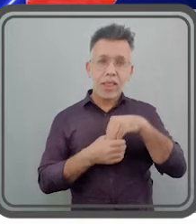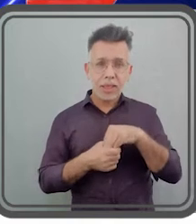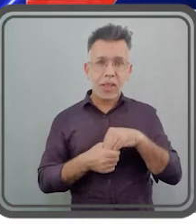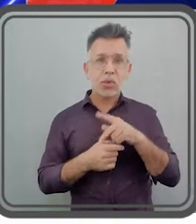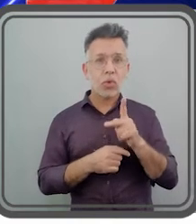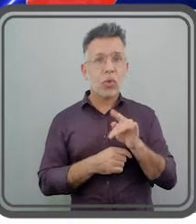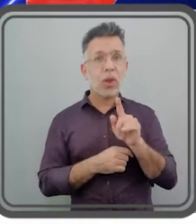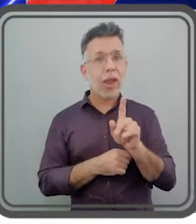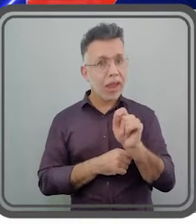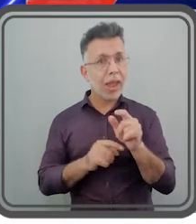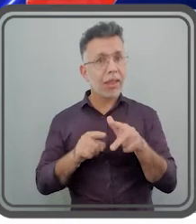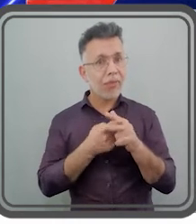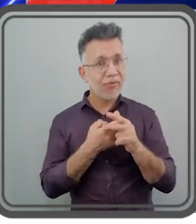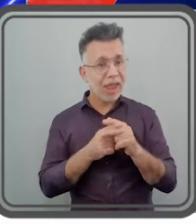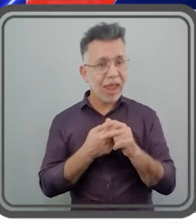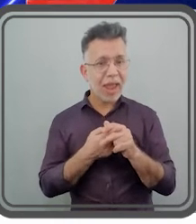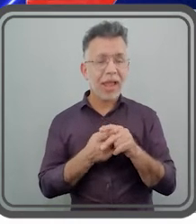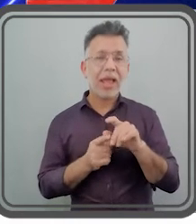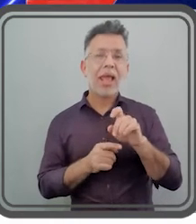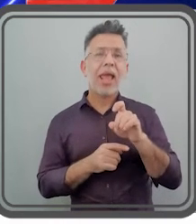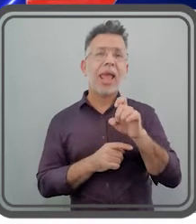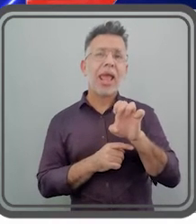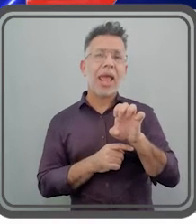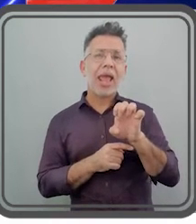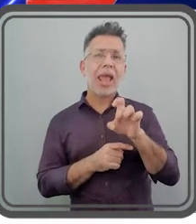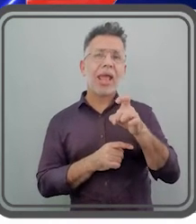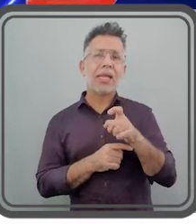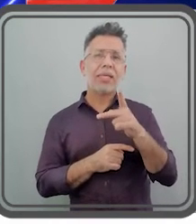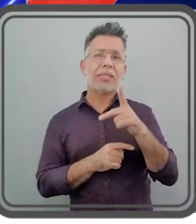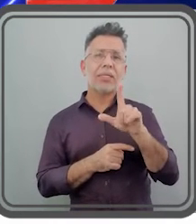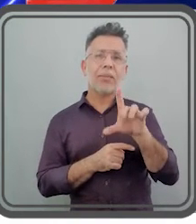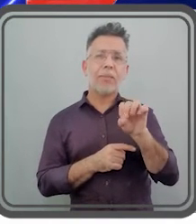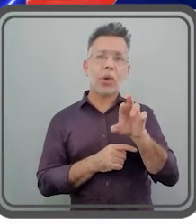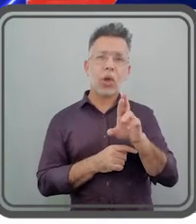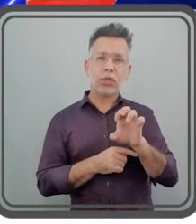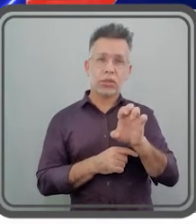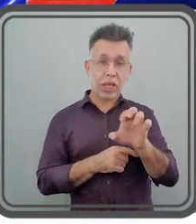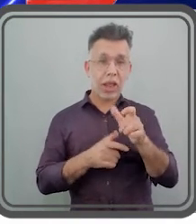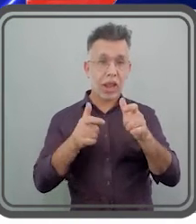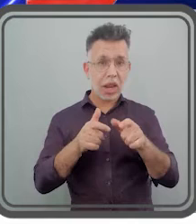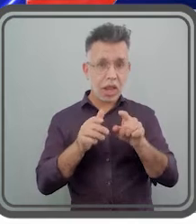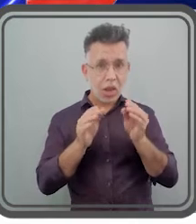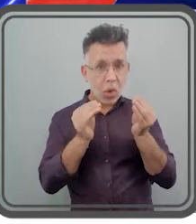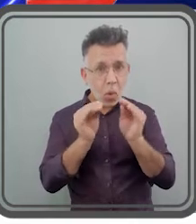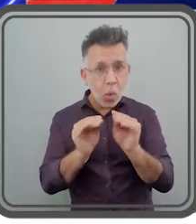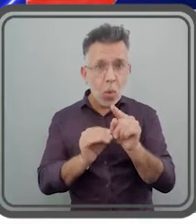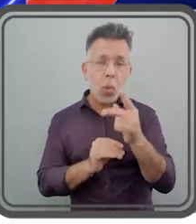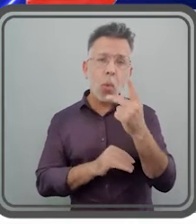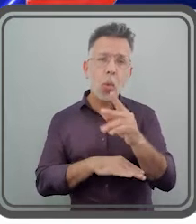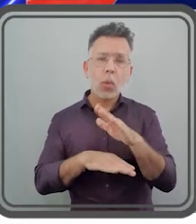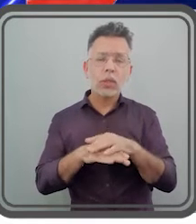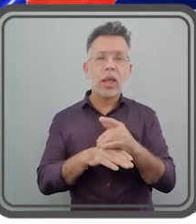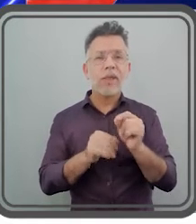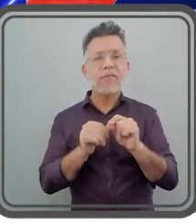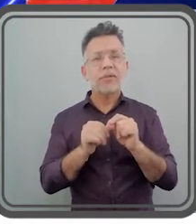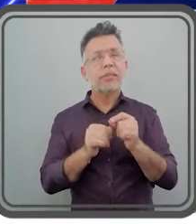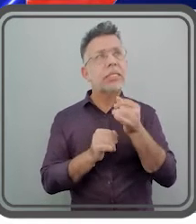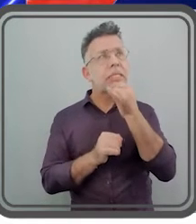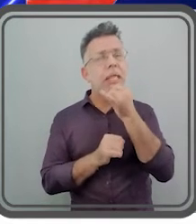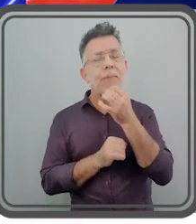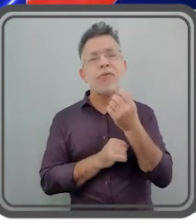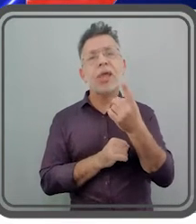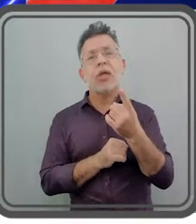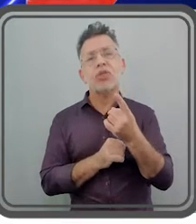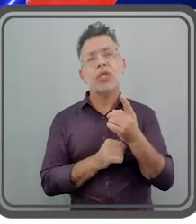gente tem dentro do caiaque uma uma perna de chamar Xbox Hector é uma é um lugar você consegue colocar Qual o seu banho gente tão sei lá quero fazer uma viagem